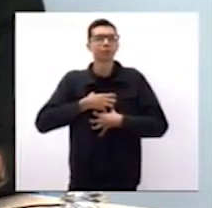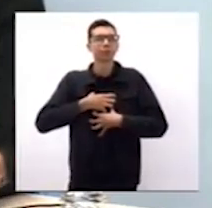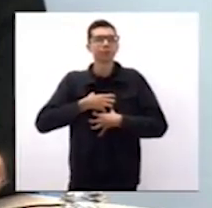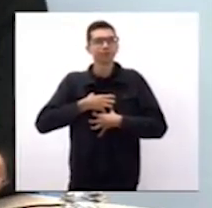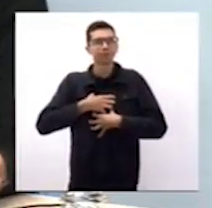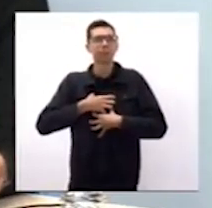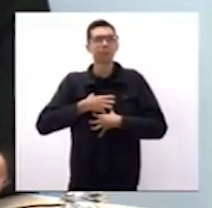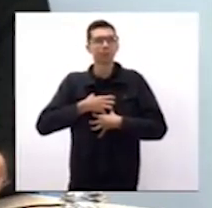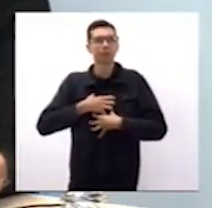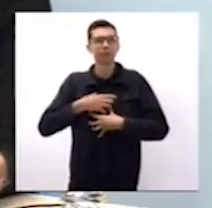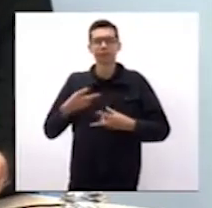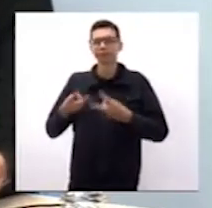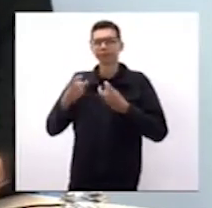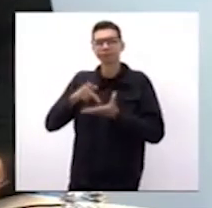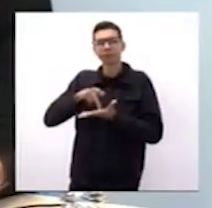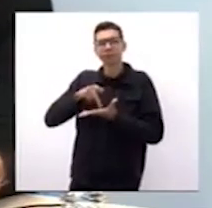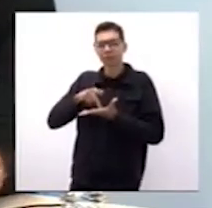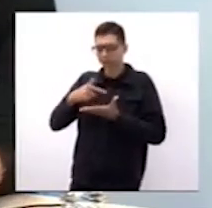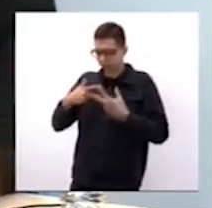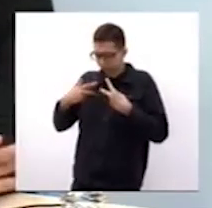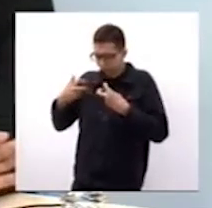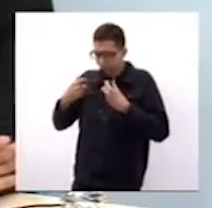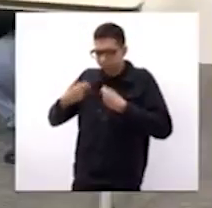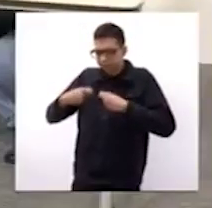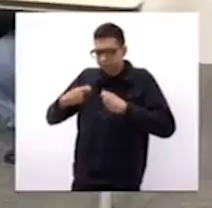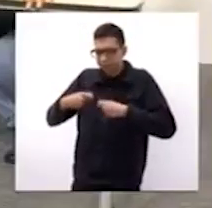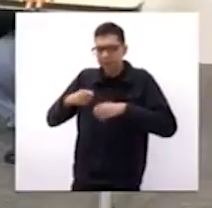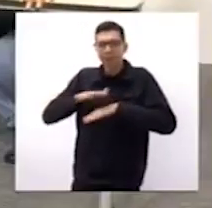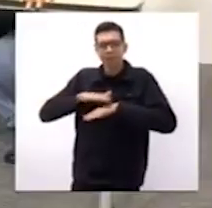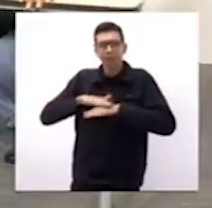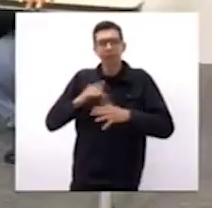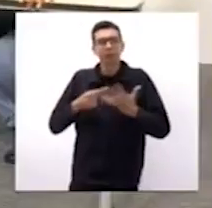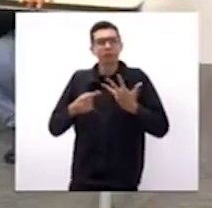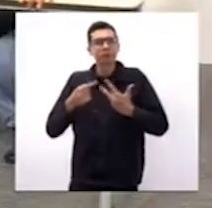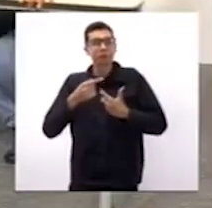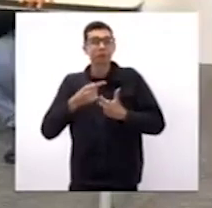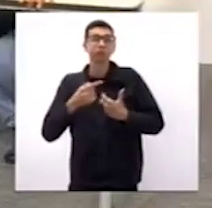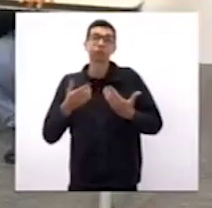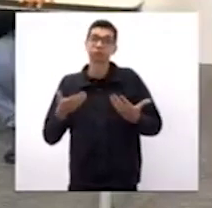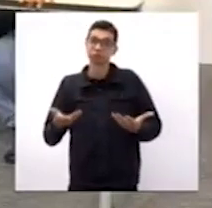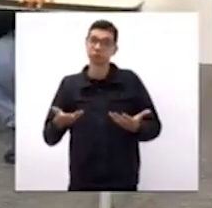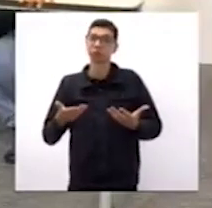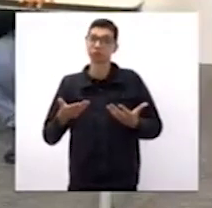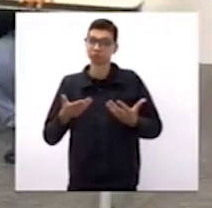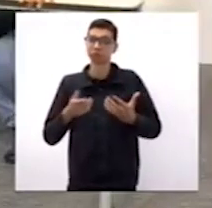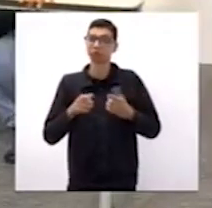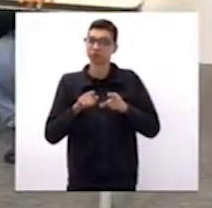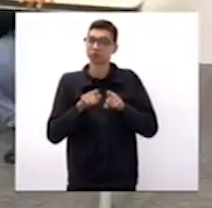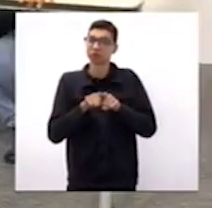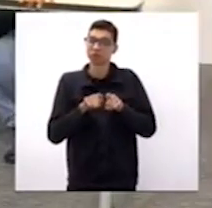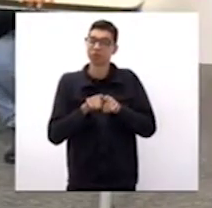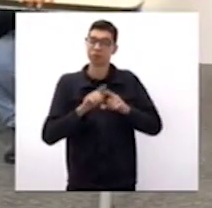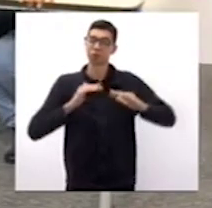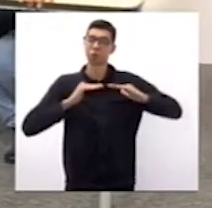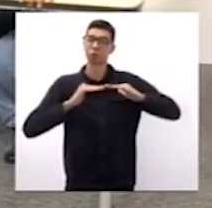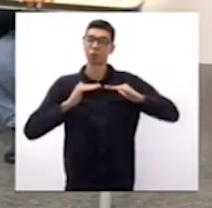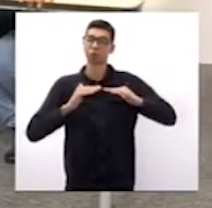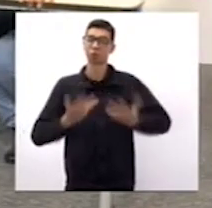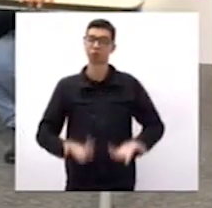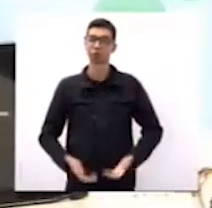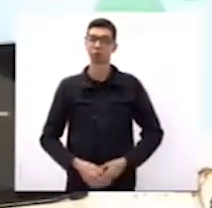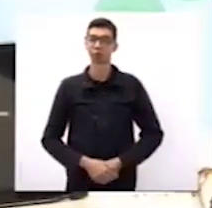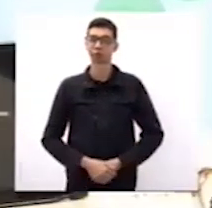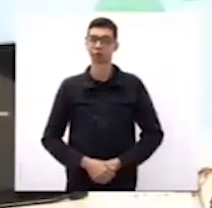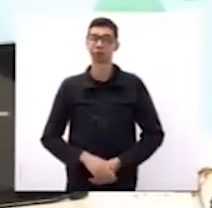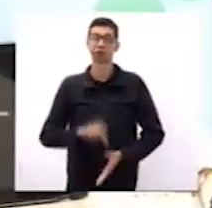da atividade, influencia também. Então, eu concordo. Entendi. Eu acho que depende do que o